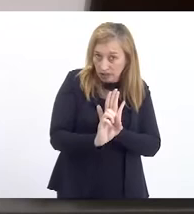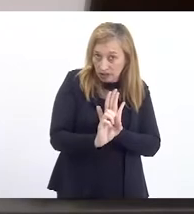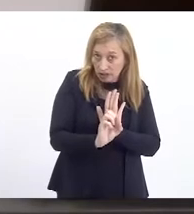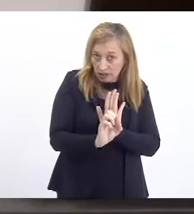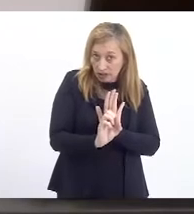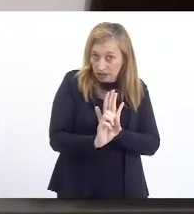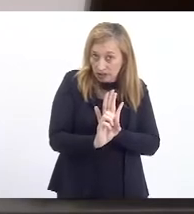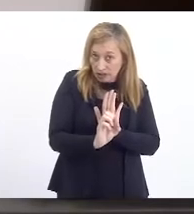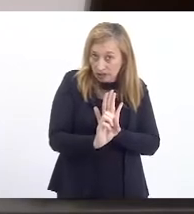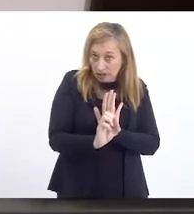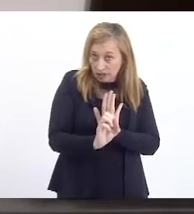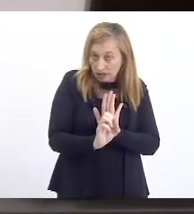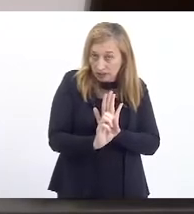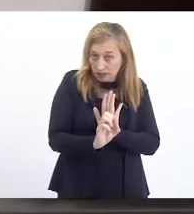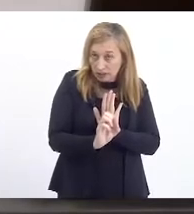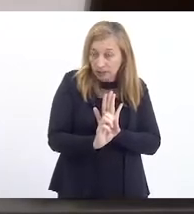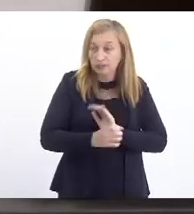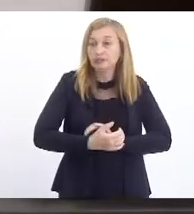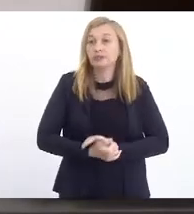emendas.